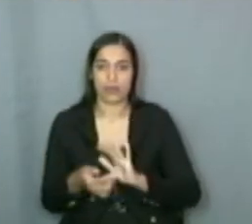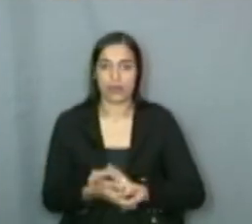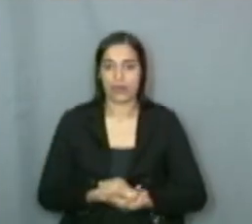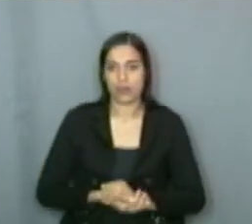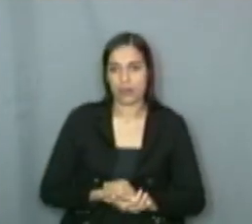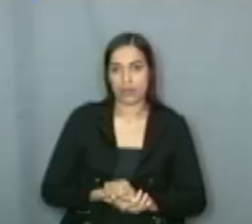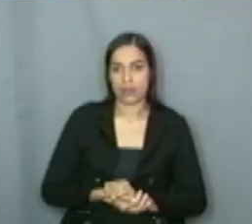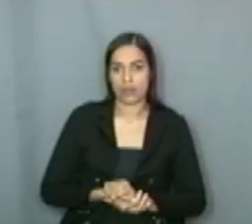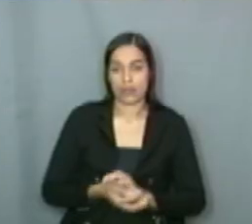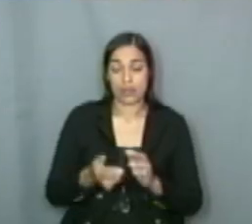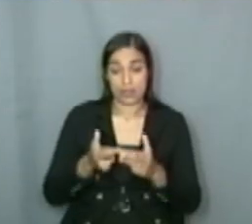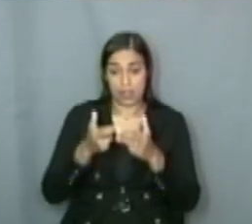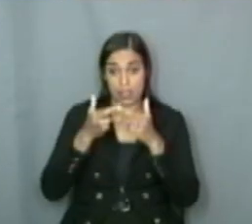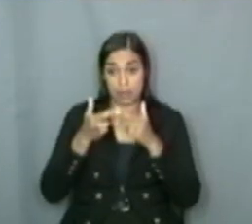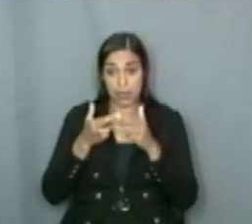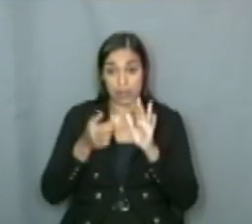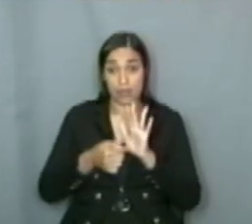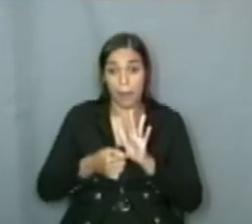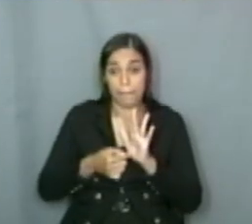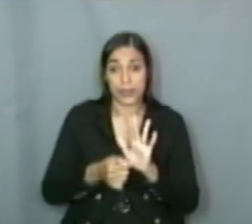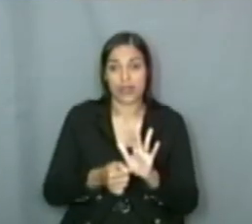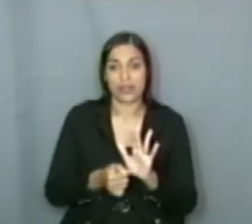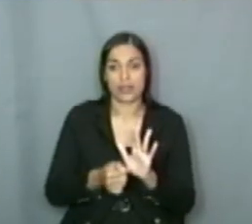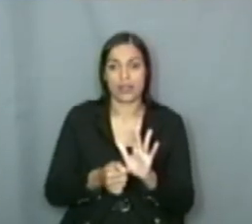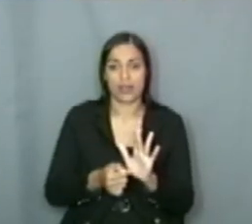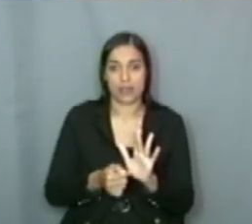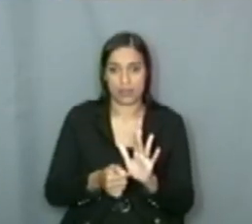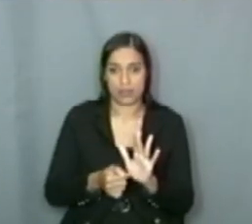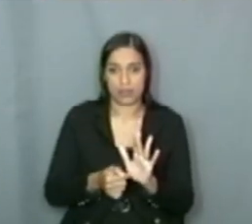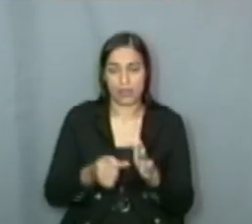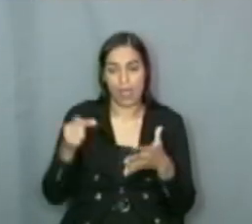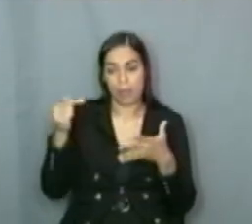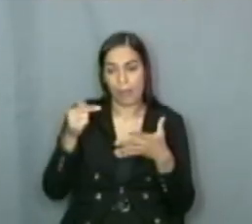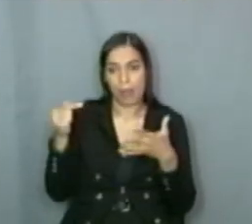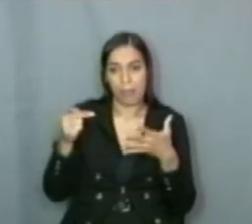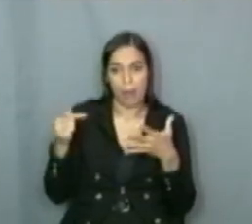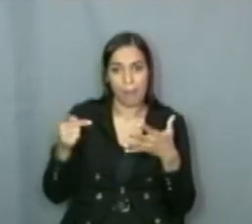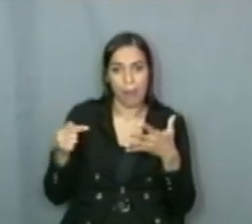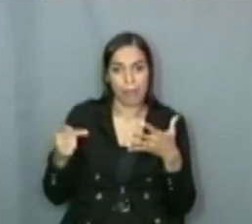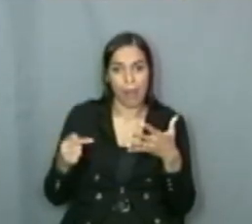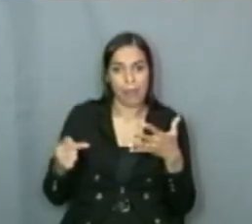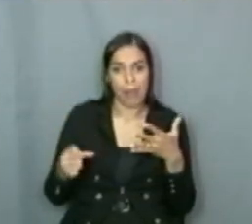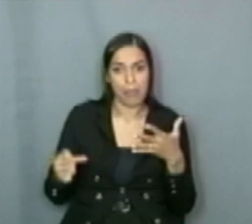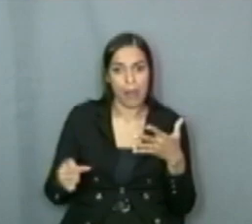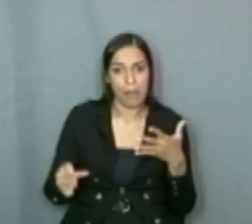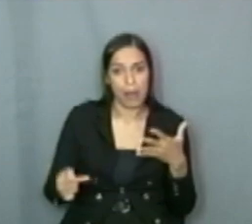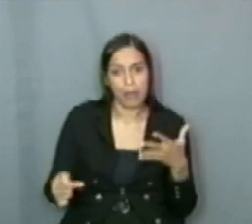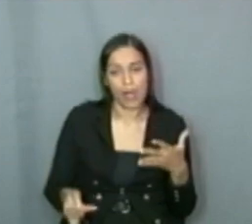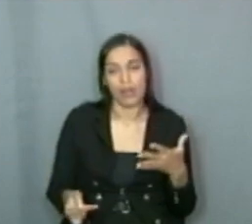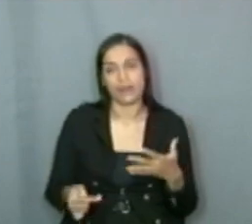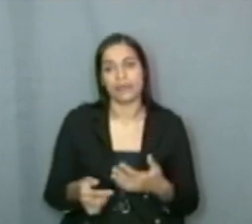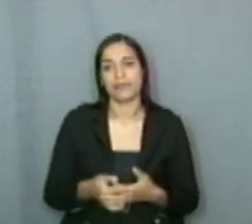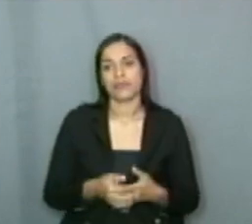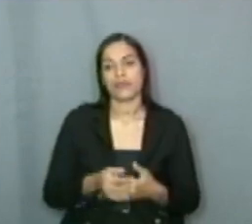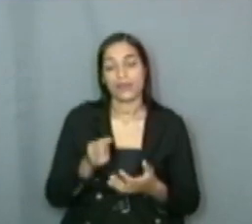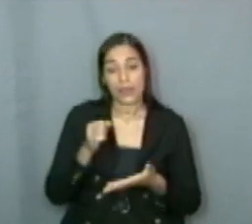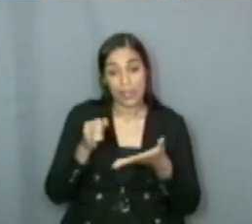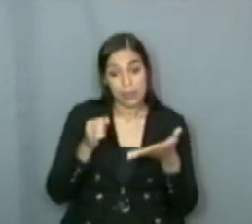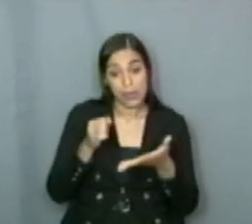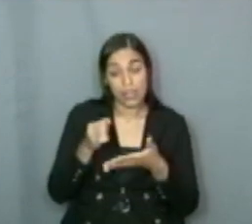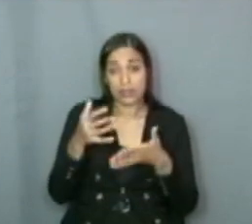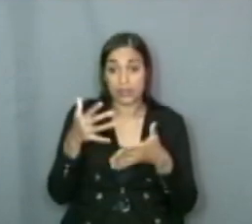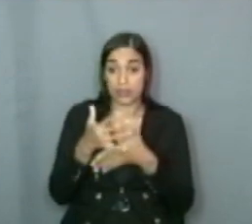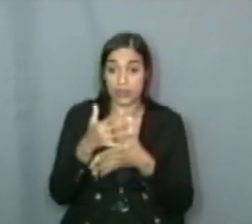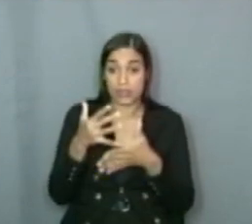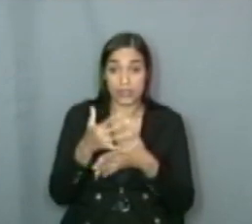Porque nesses requerimentos que eu apresentei agora, eu falei de todas as questões básicas que uma cidade